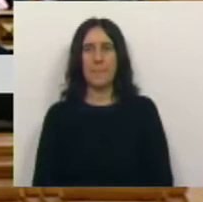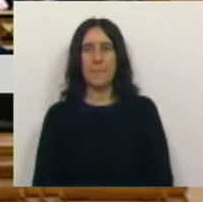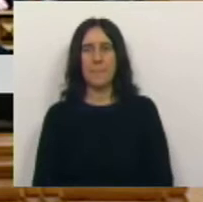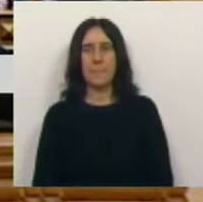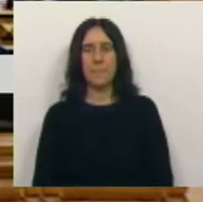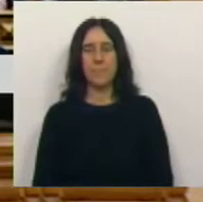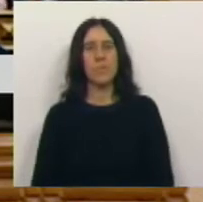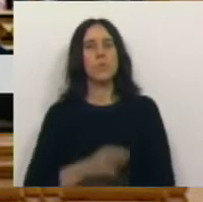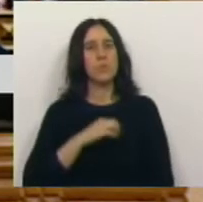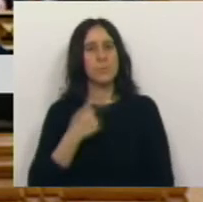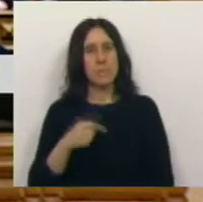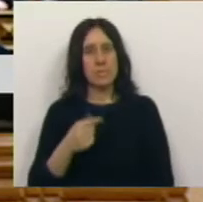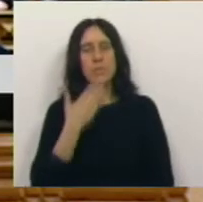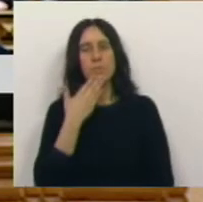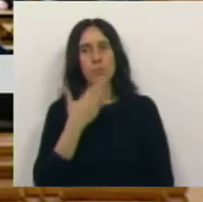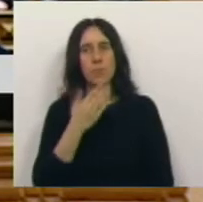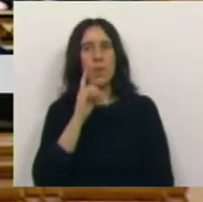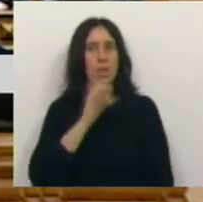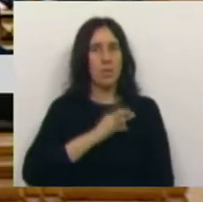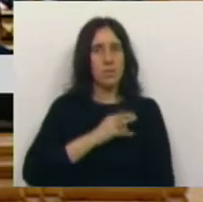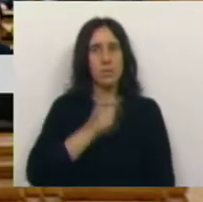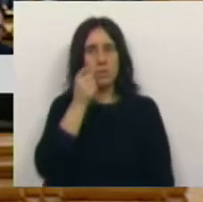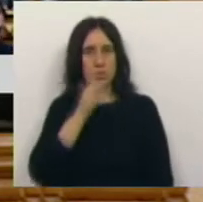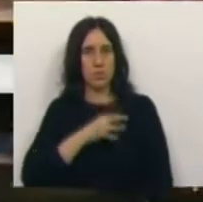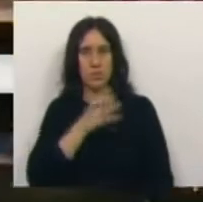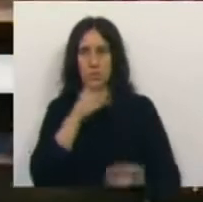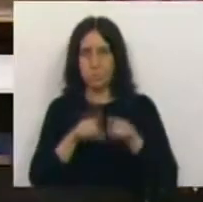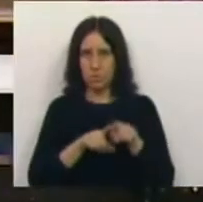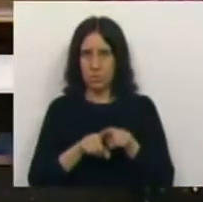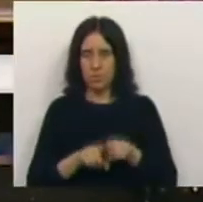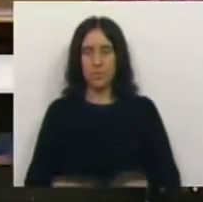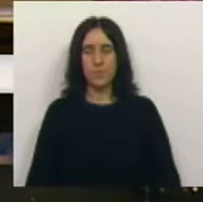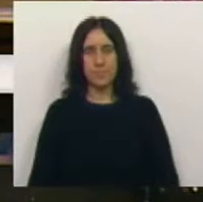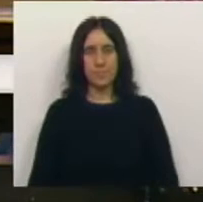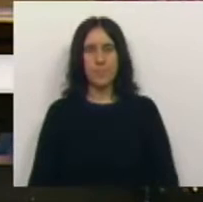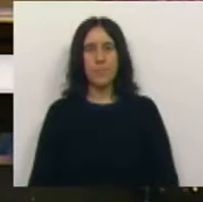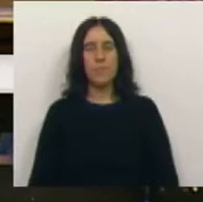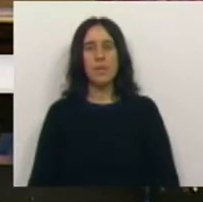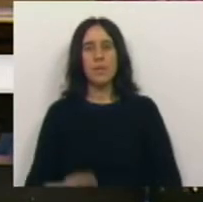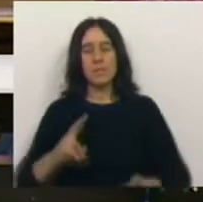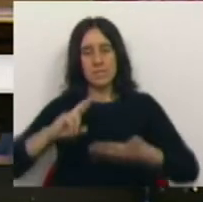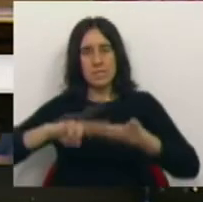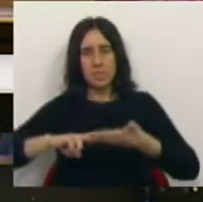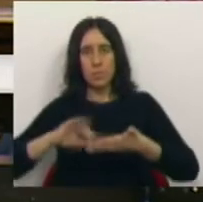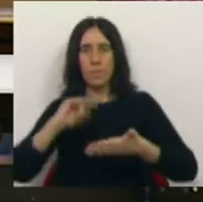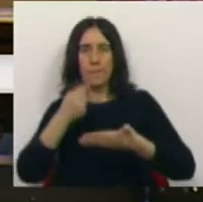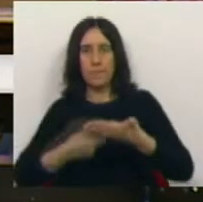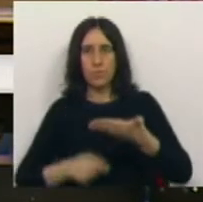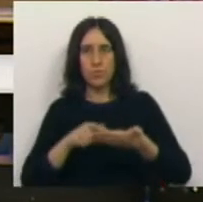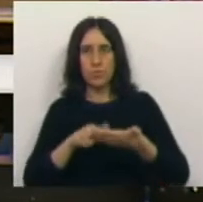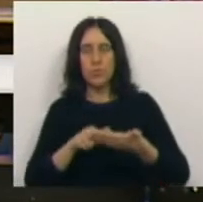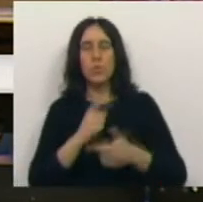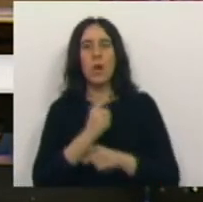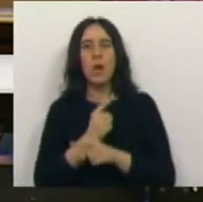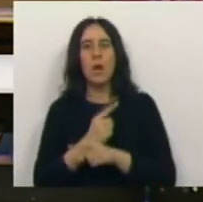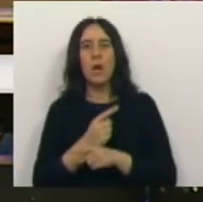Muito obrigado, Sr. Presidente. Senhoras e senhores deputados, o imposto de selo que recai sobre as